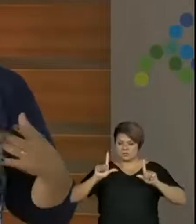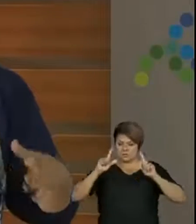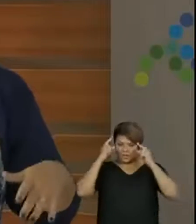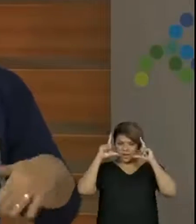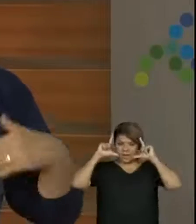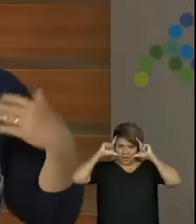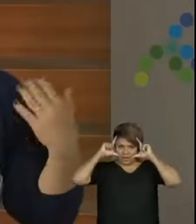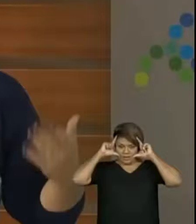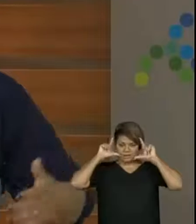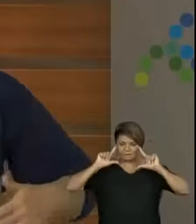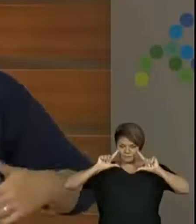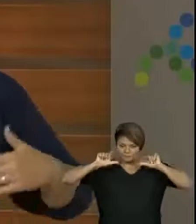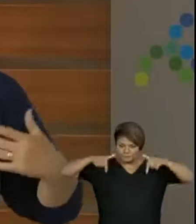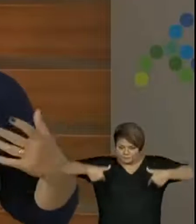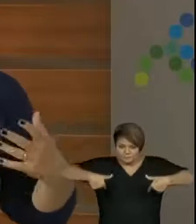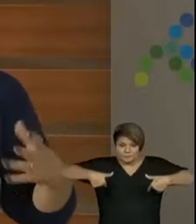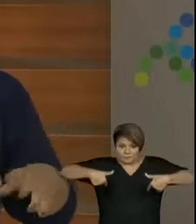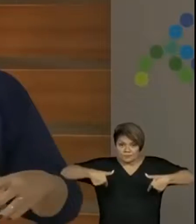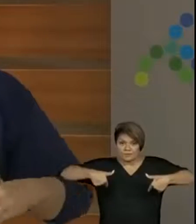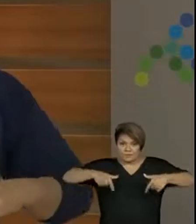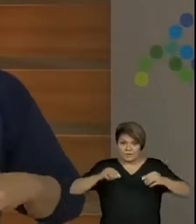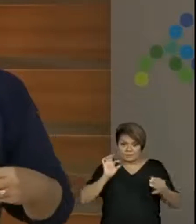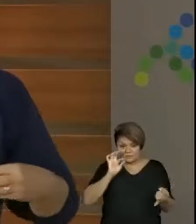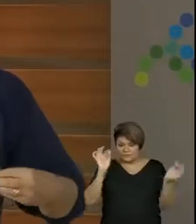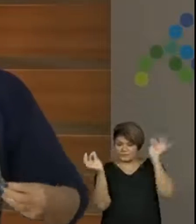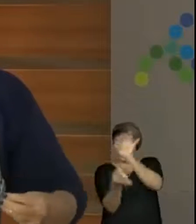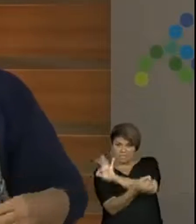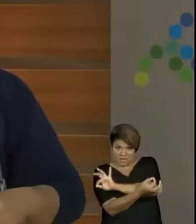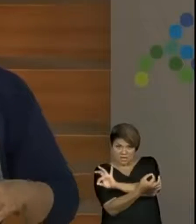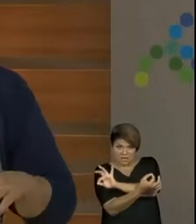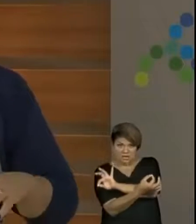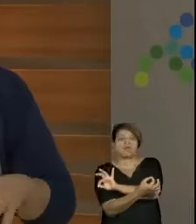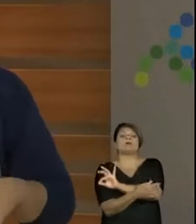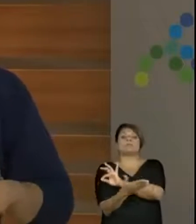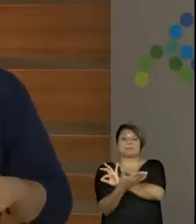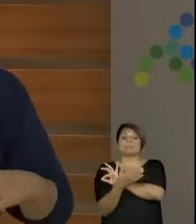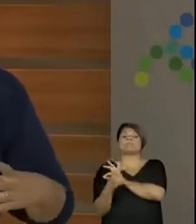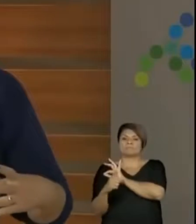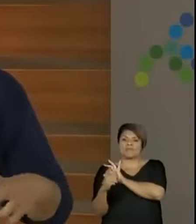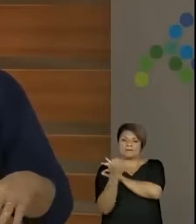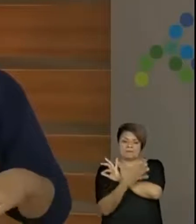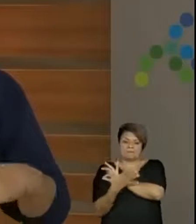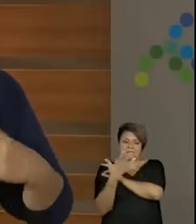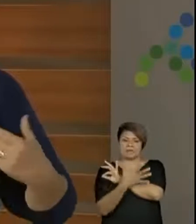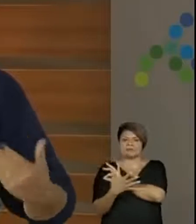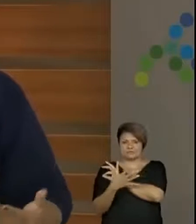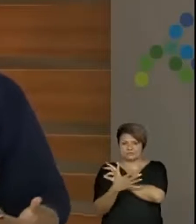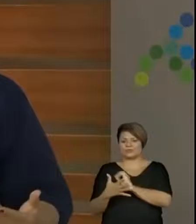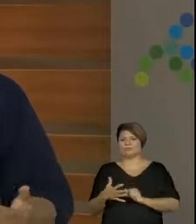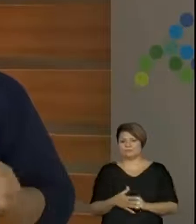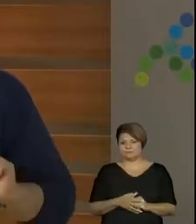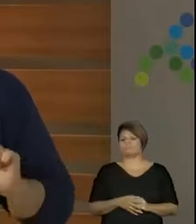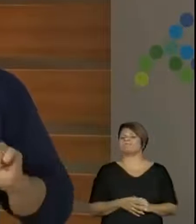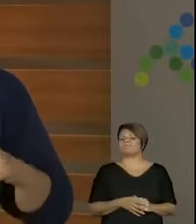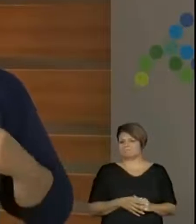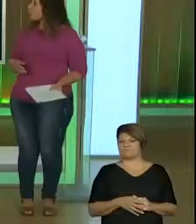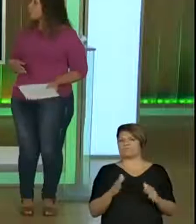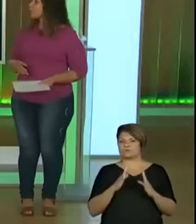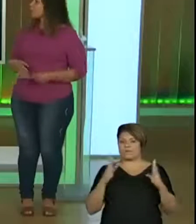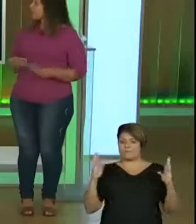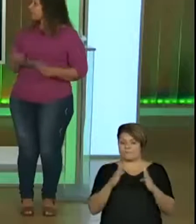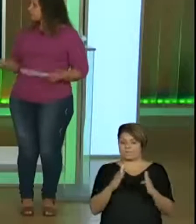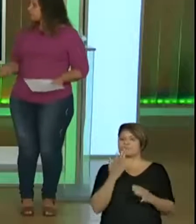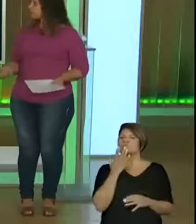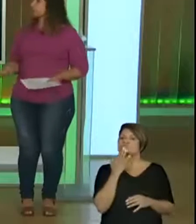elas trazem a imagem trazem de um animal. Outra, são outras questões que estão por trás de uma cédula. Por quê? Não é só uma cédula, tem todo um cuidado. Tamanho,